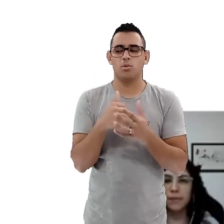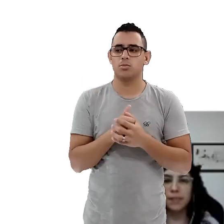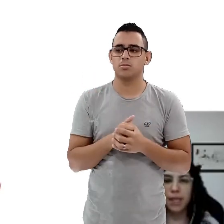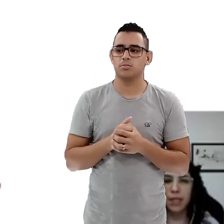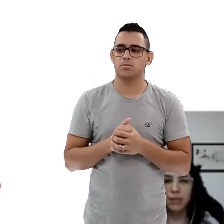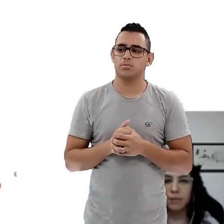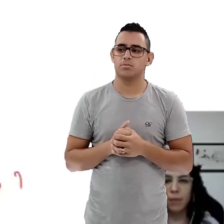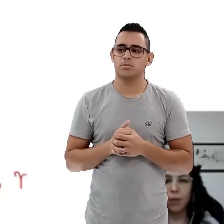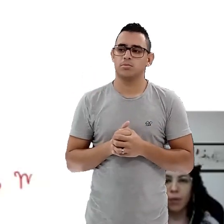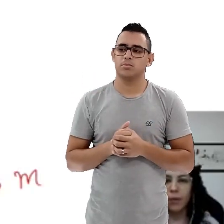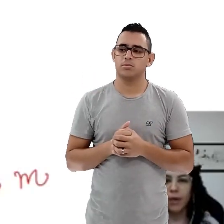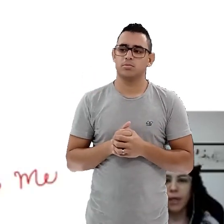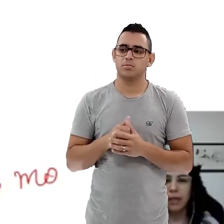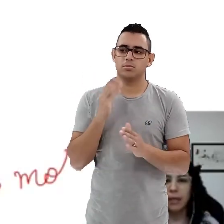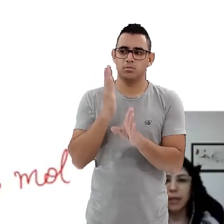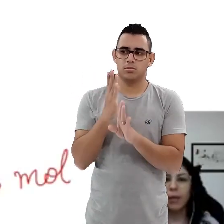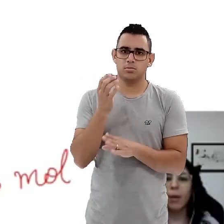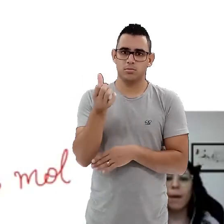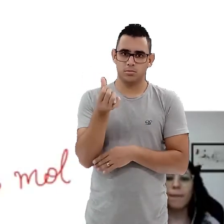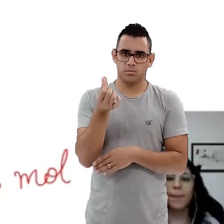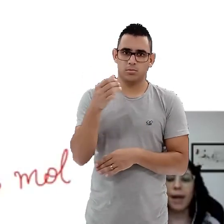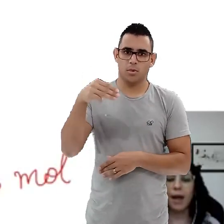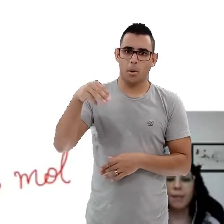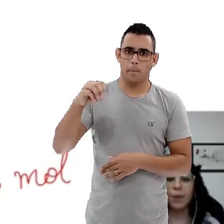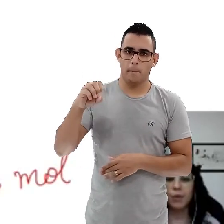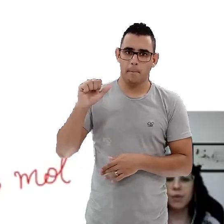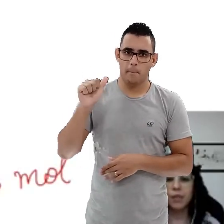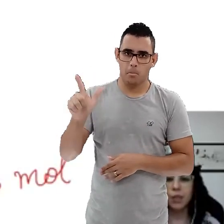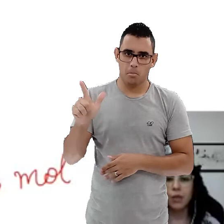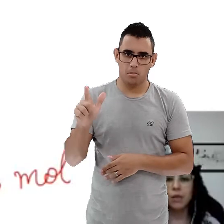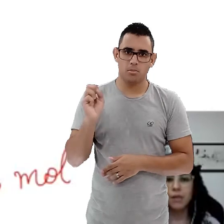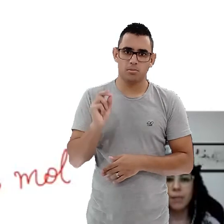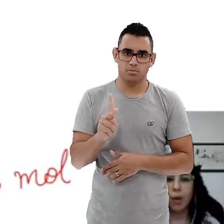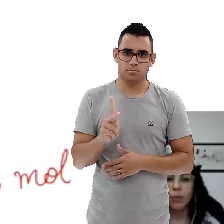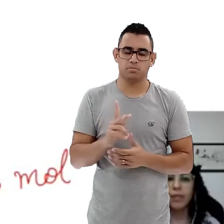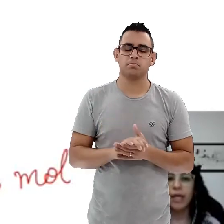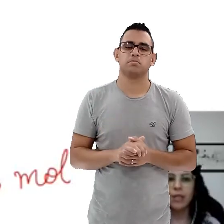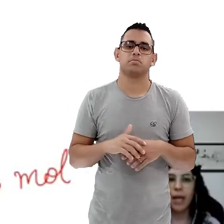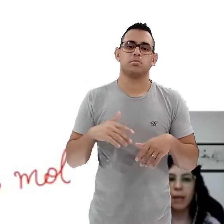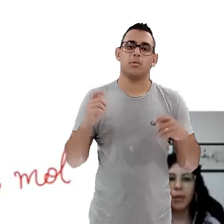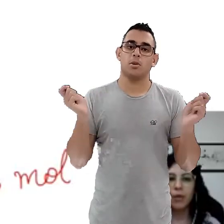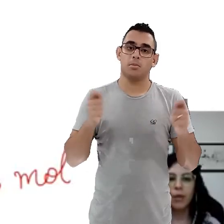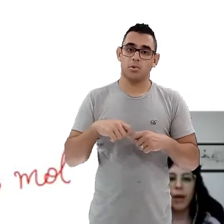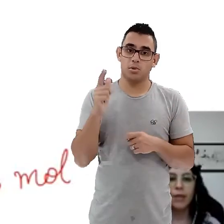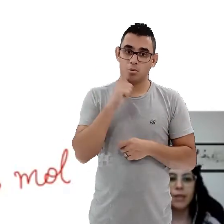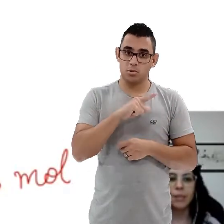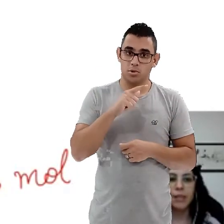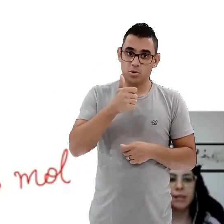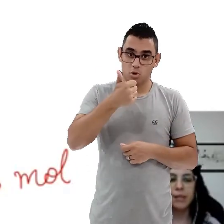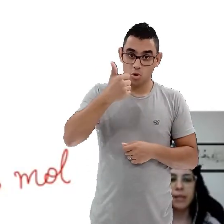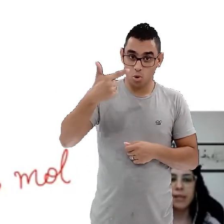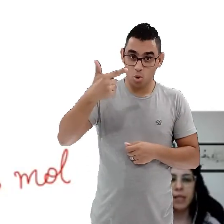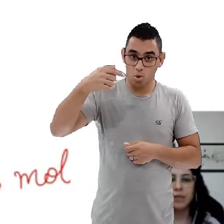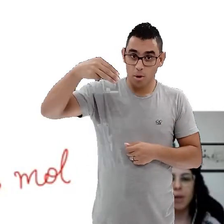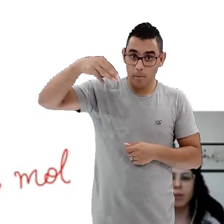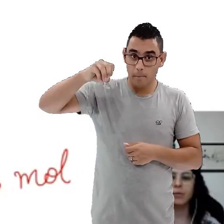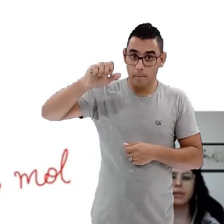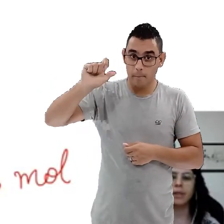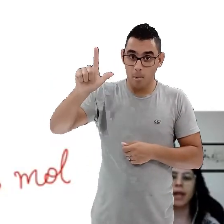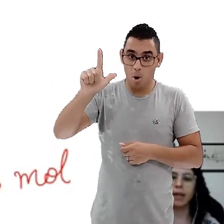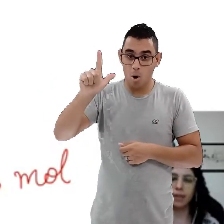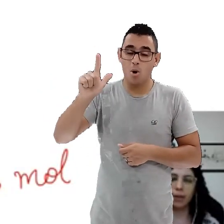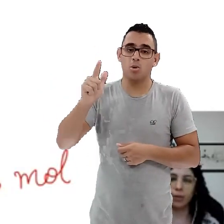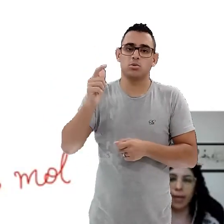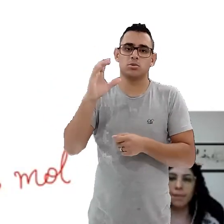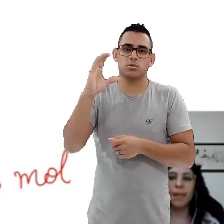a 6 mol. Então, para produzir 12 mol de gás carbônico, a gente precisa de 6 mol